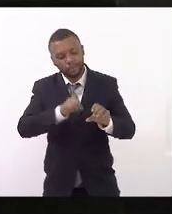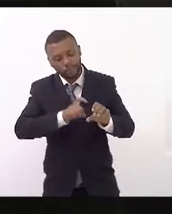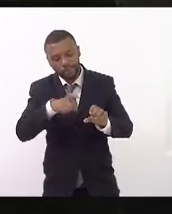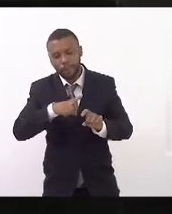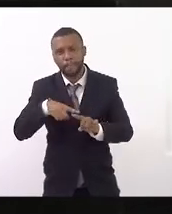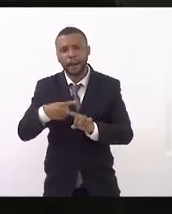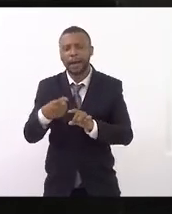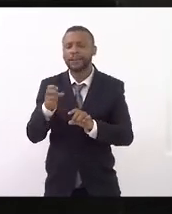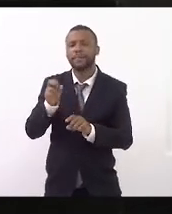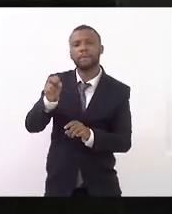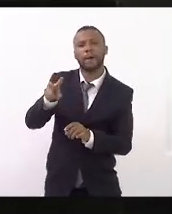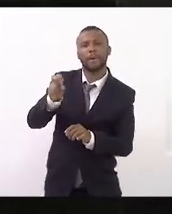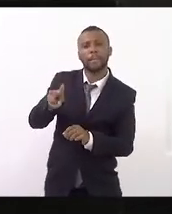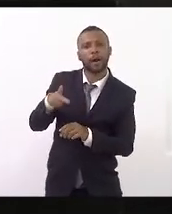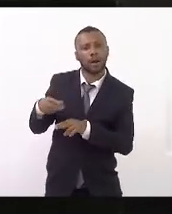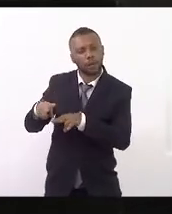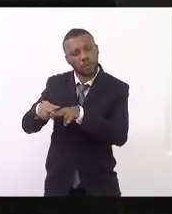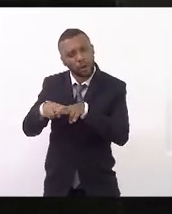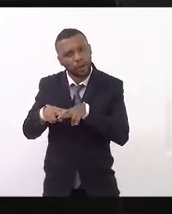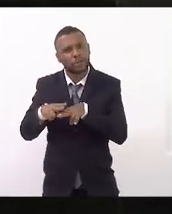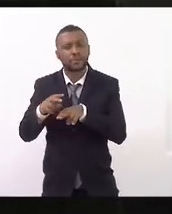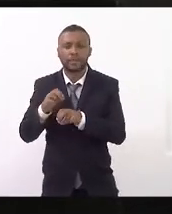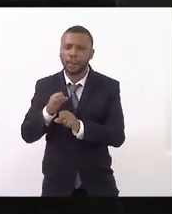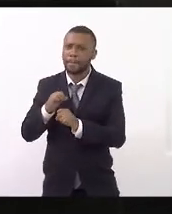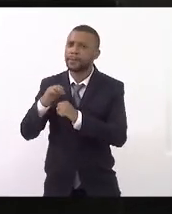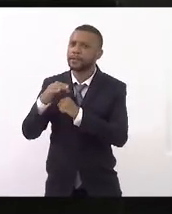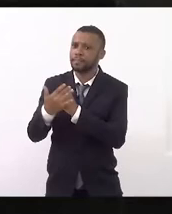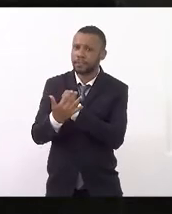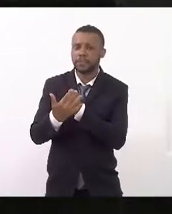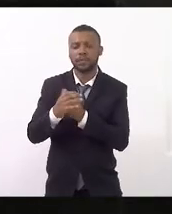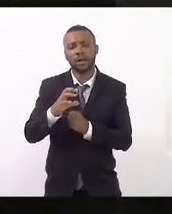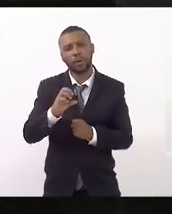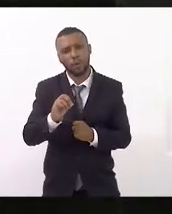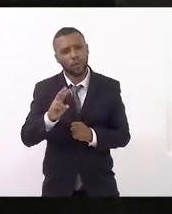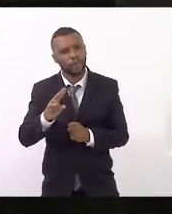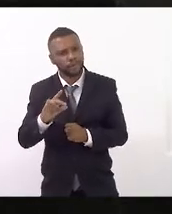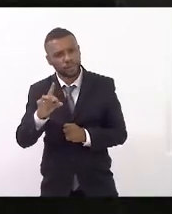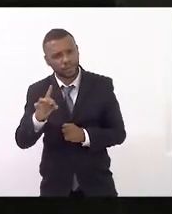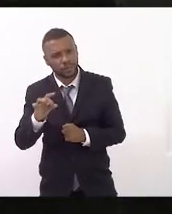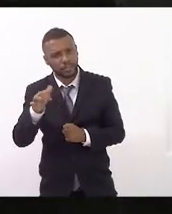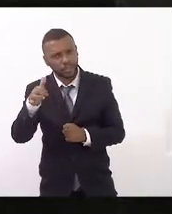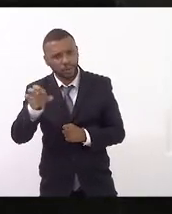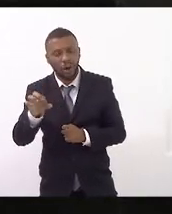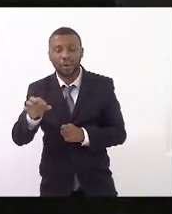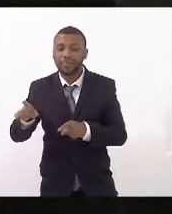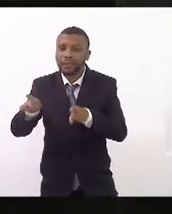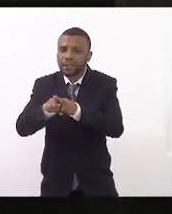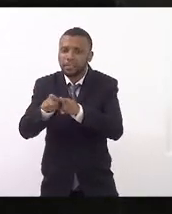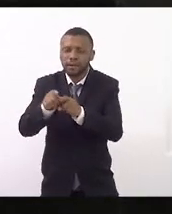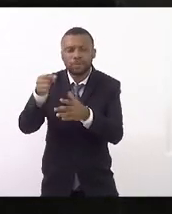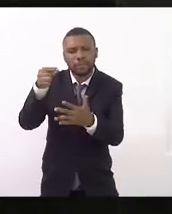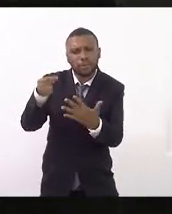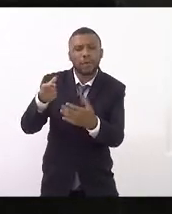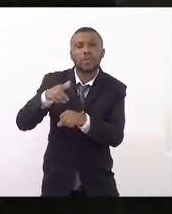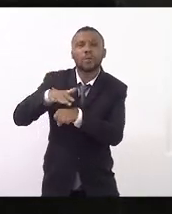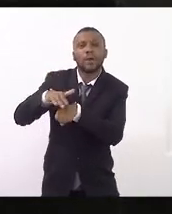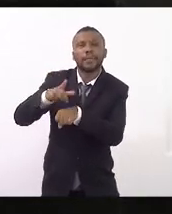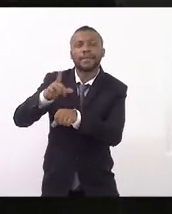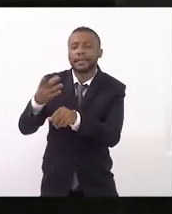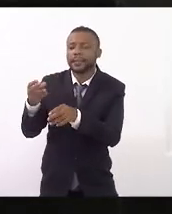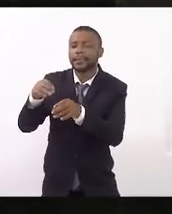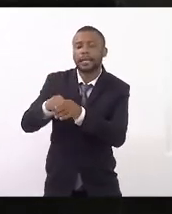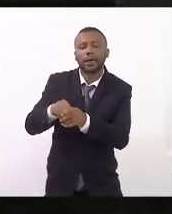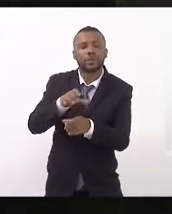surgimento da pandemia da Covid-19 e outros patógenos que surgem inicialmente em animais, mas que